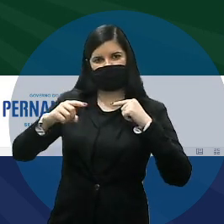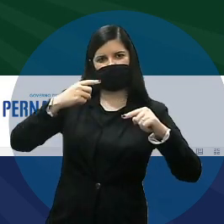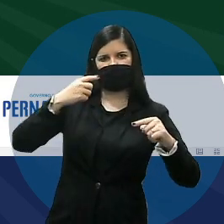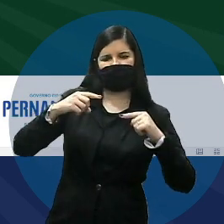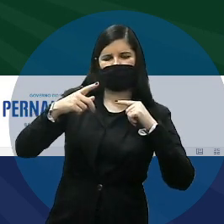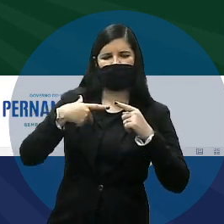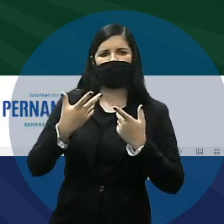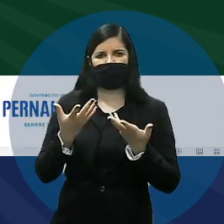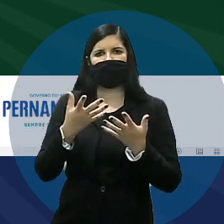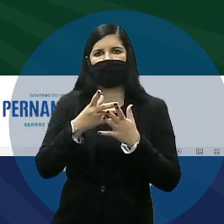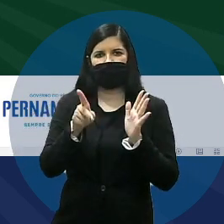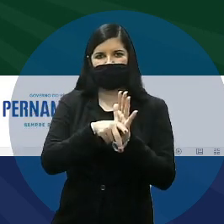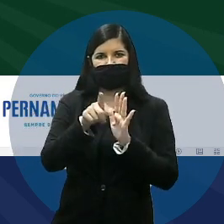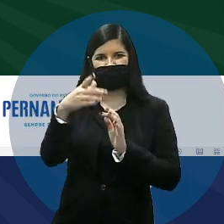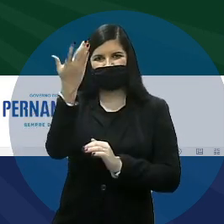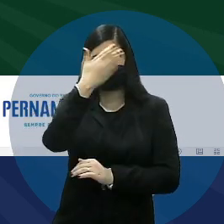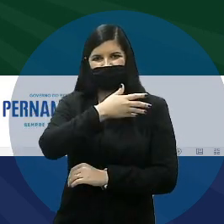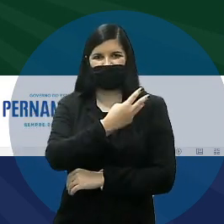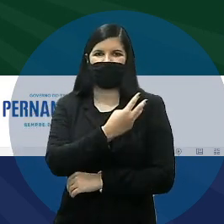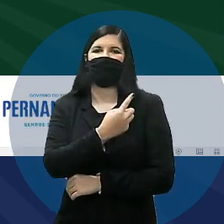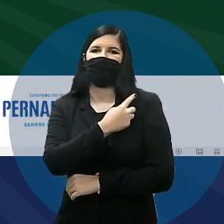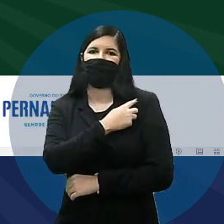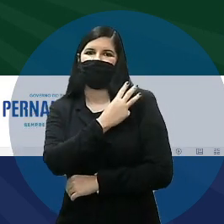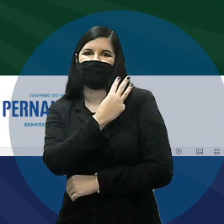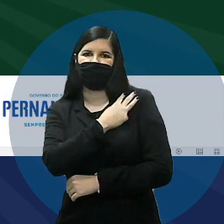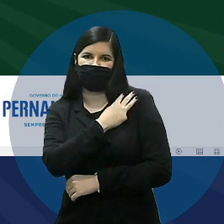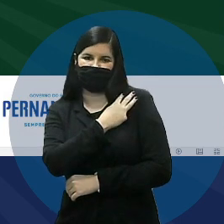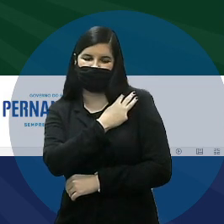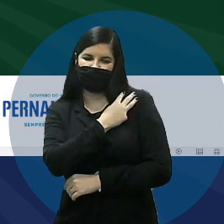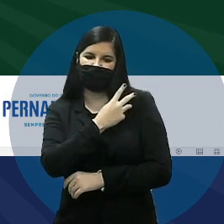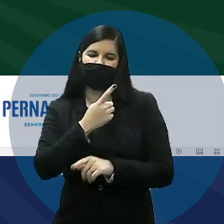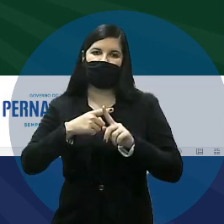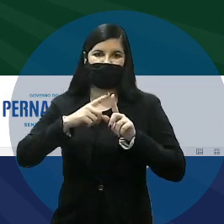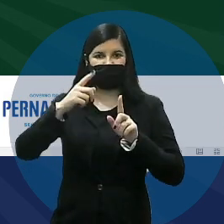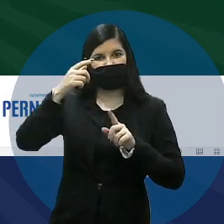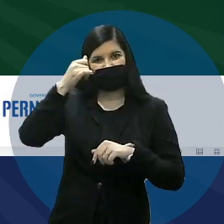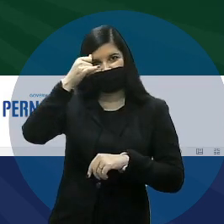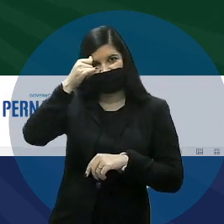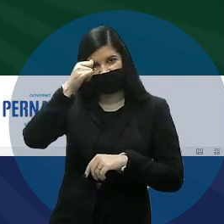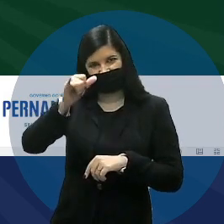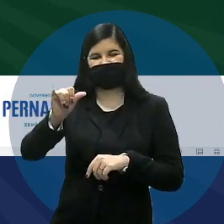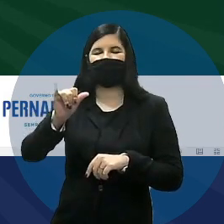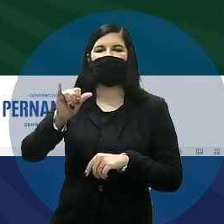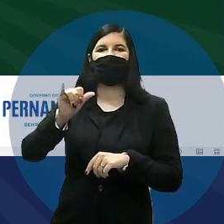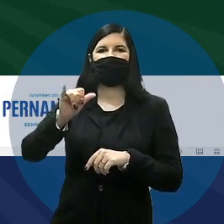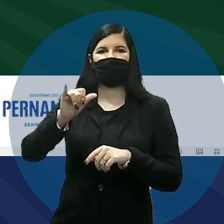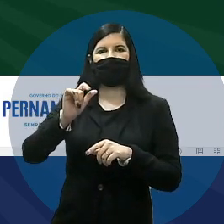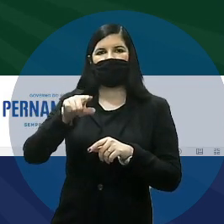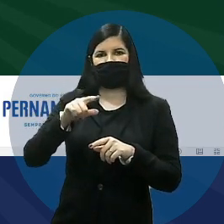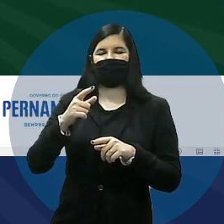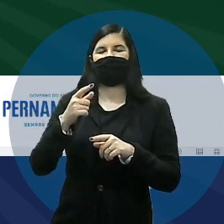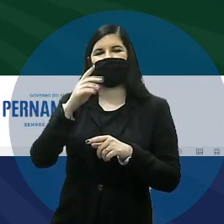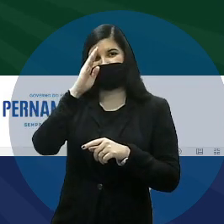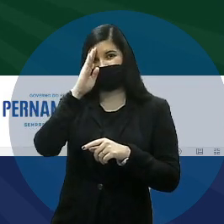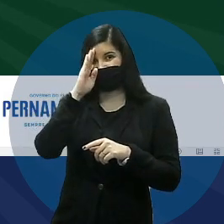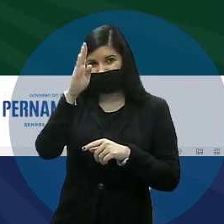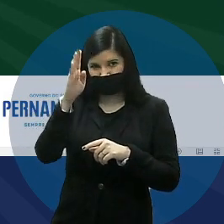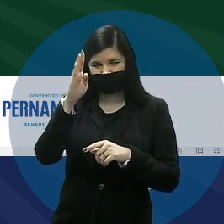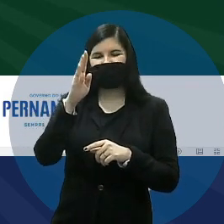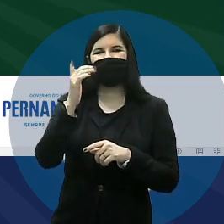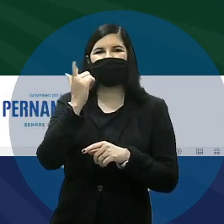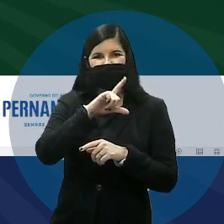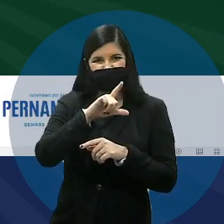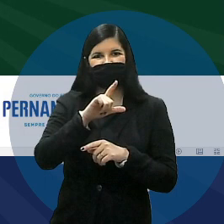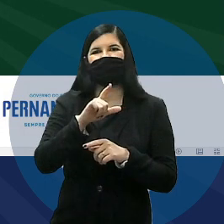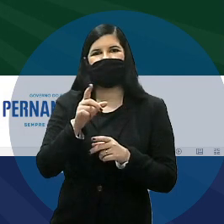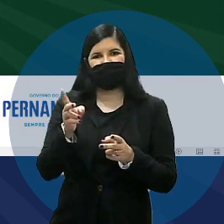do ensino médio, mas sem descuidar do principal, que era exatamente a produção